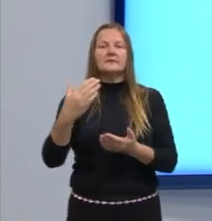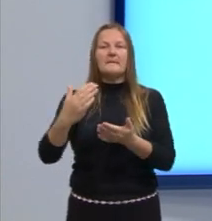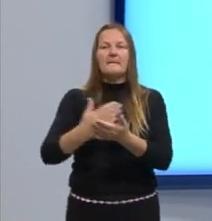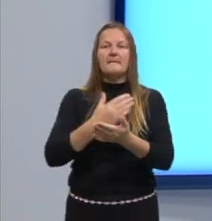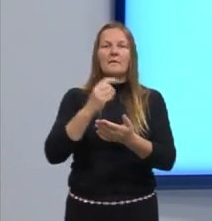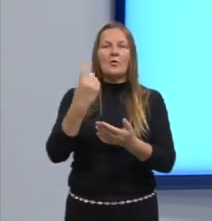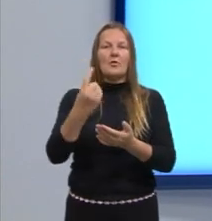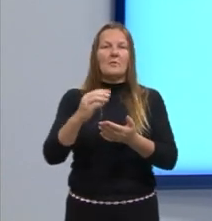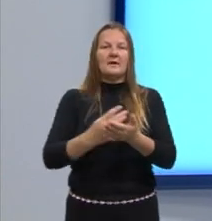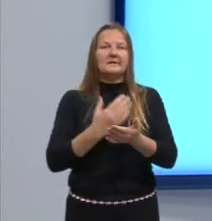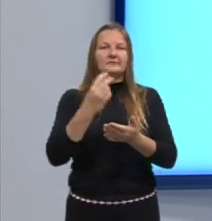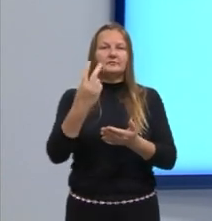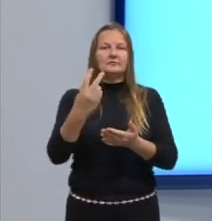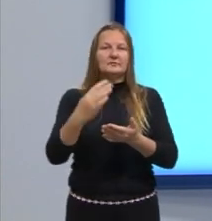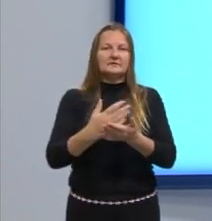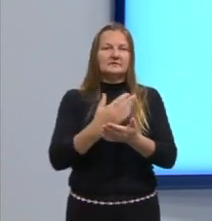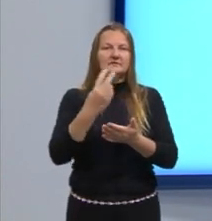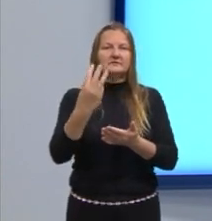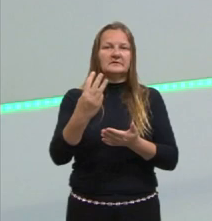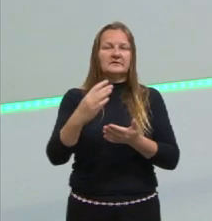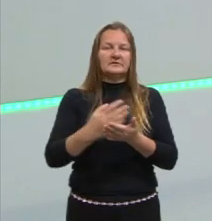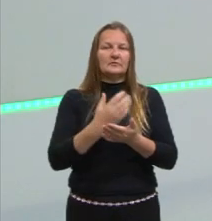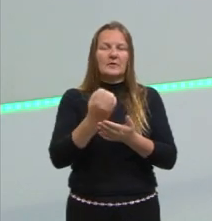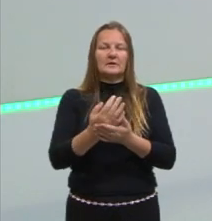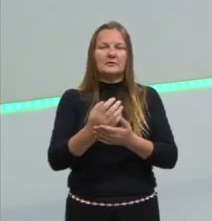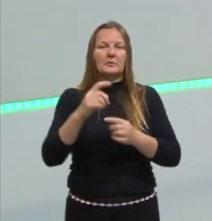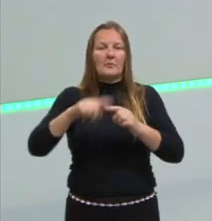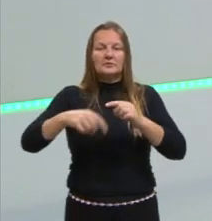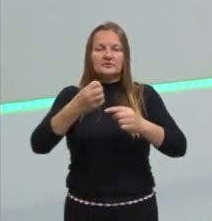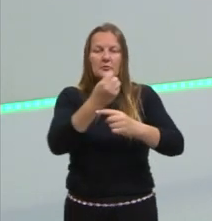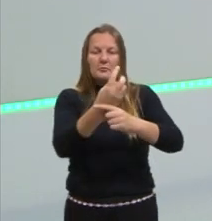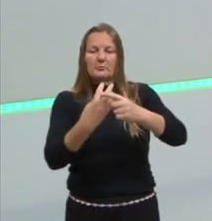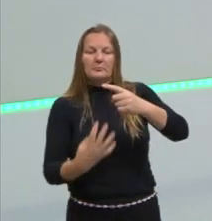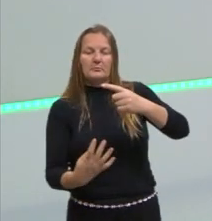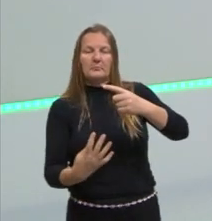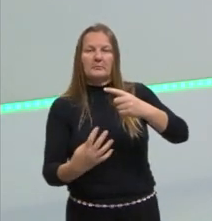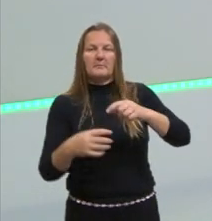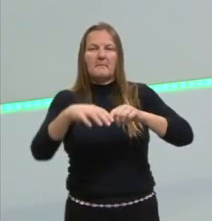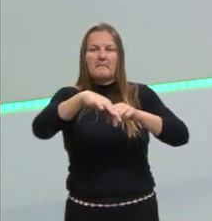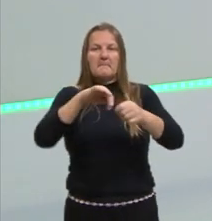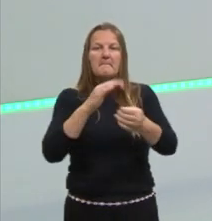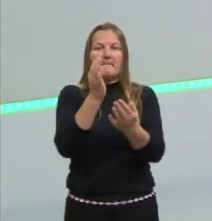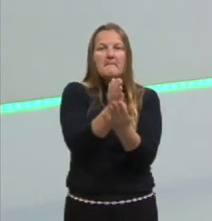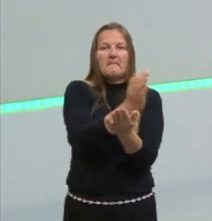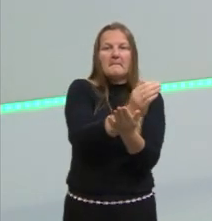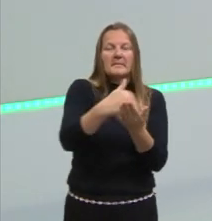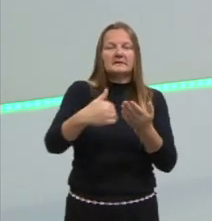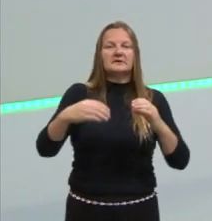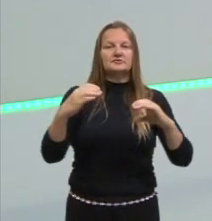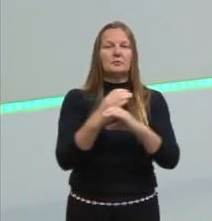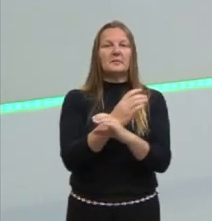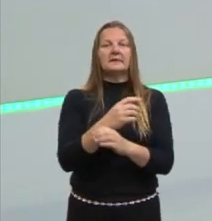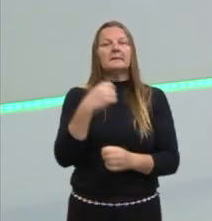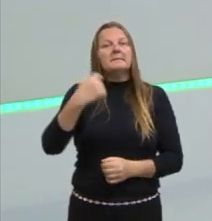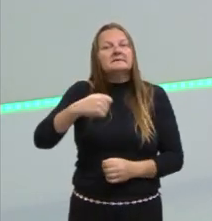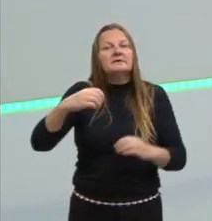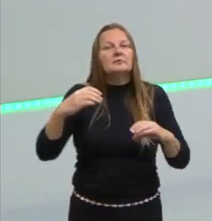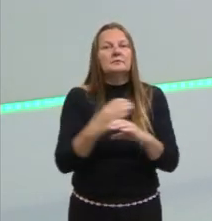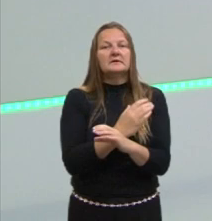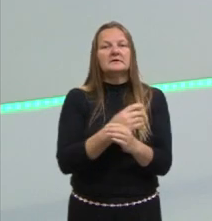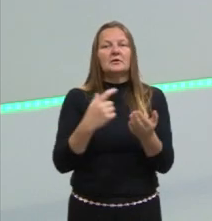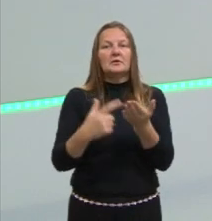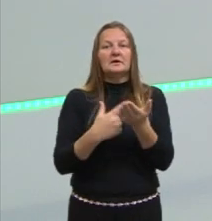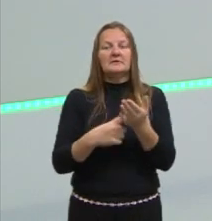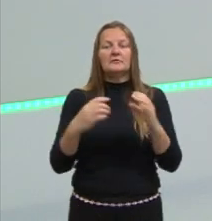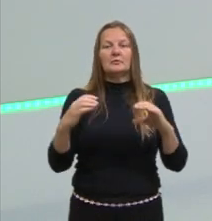a gente não pode ter uma fração da página a gente não pode ter uma página no meio a gente tem que ter as páginas inteiras então eu posso ter o livro